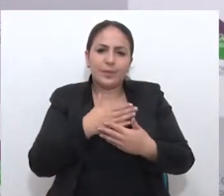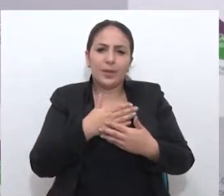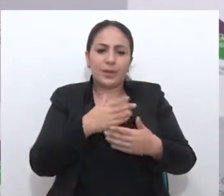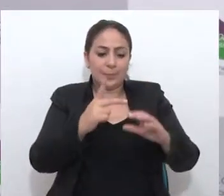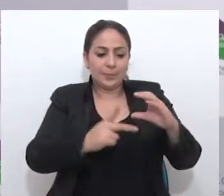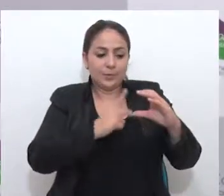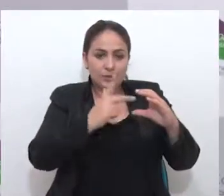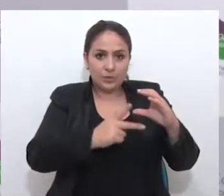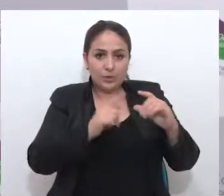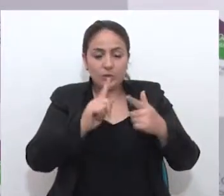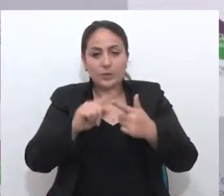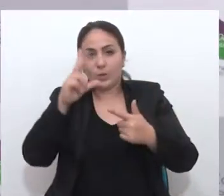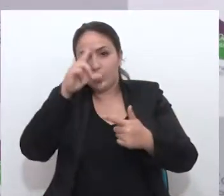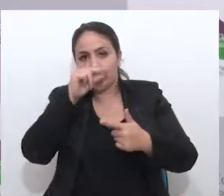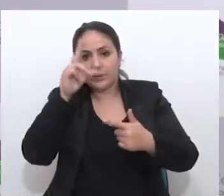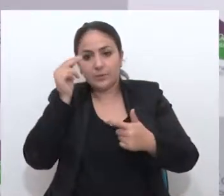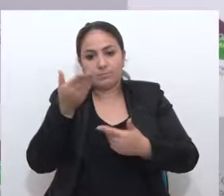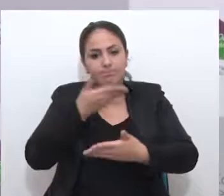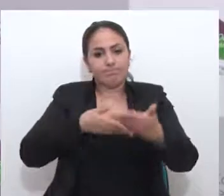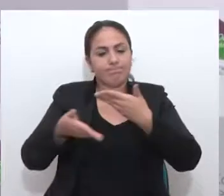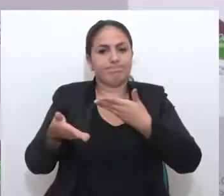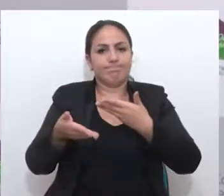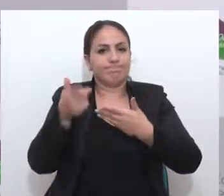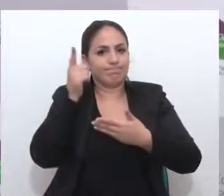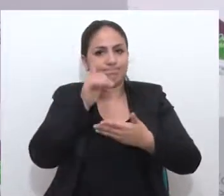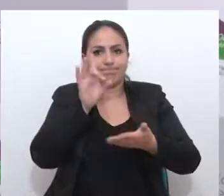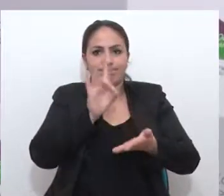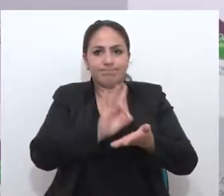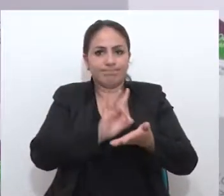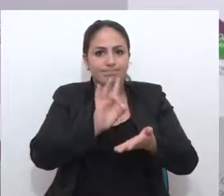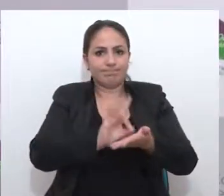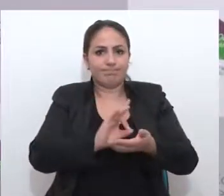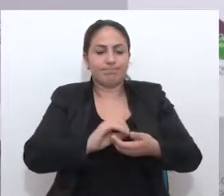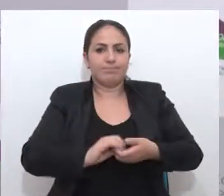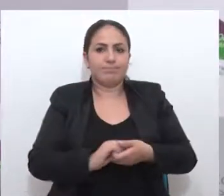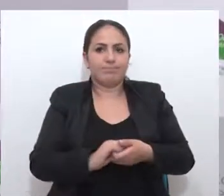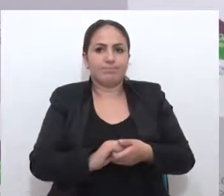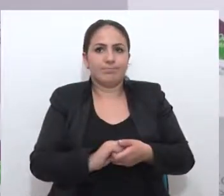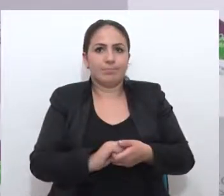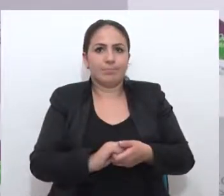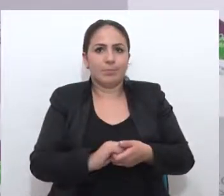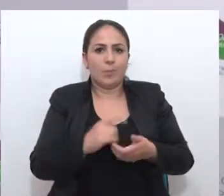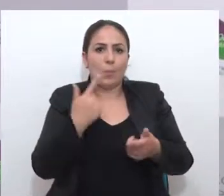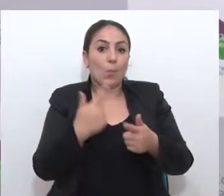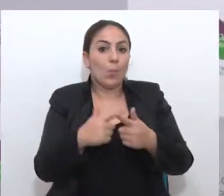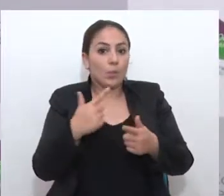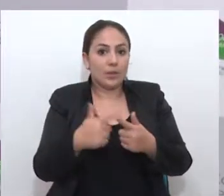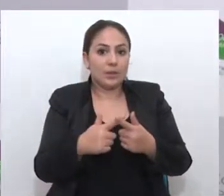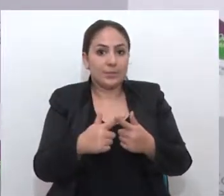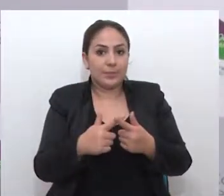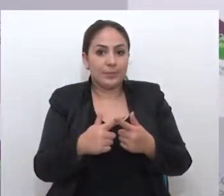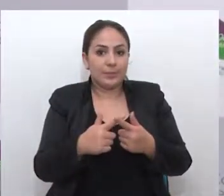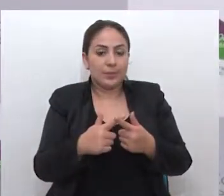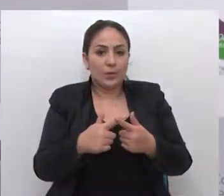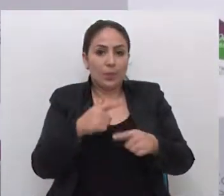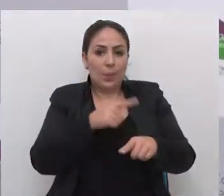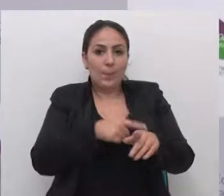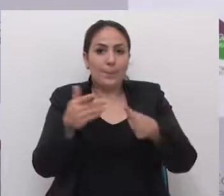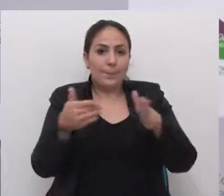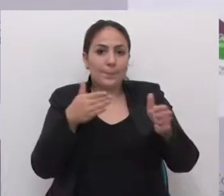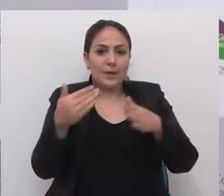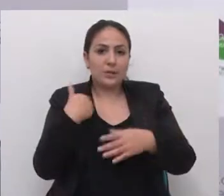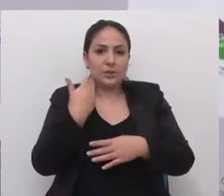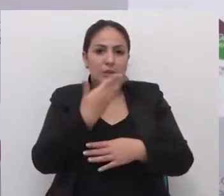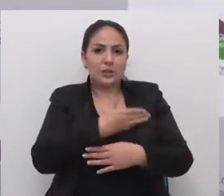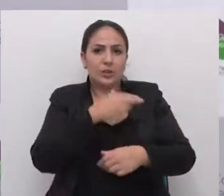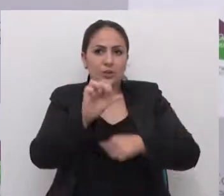sintonia entre o Legislativo e o Executivo Municipal, acabou não se concretizando. Por quê? Porque os prazos